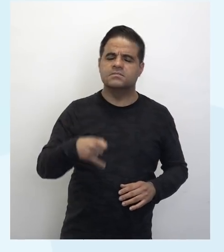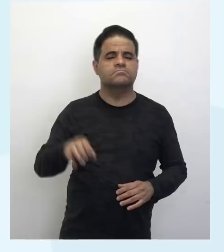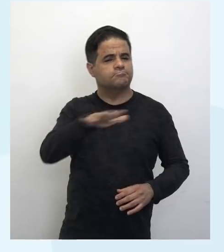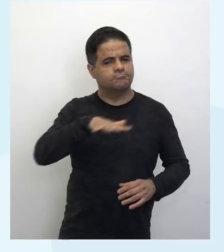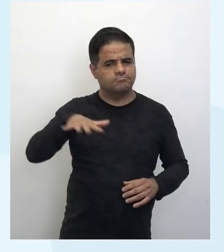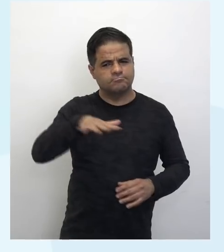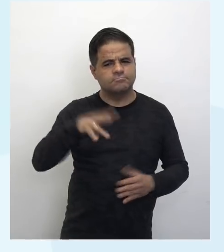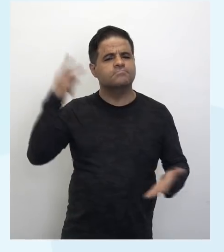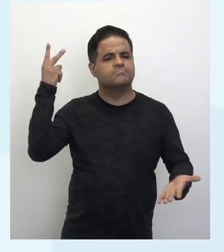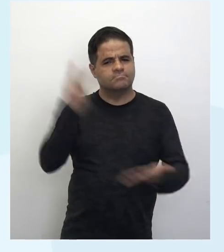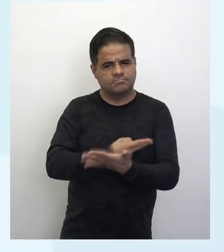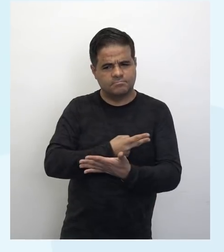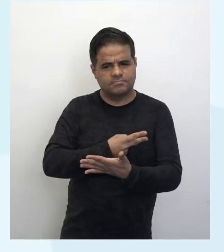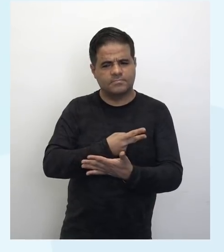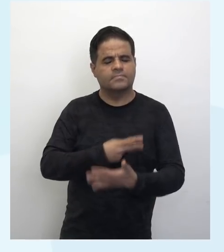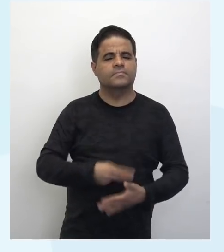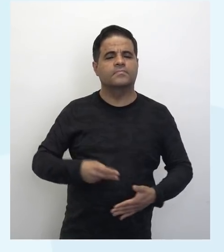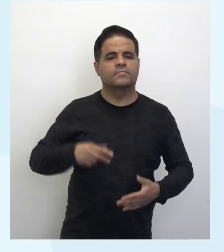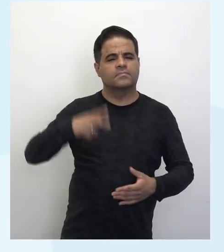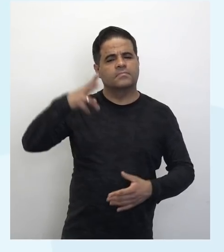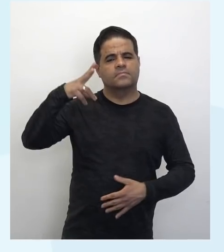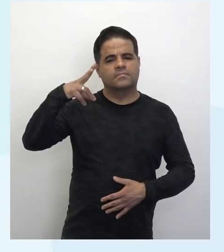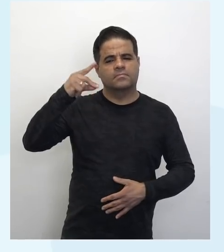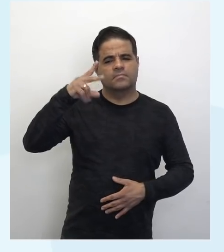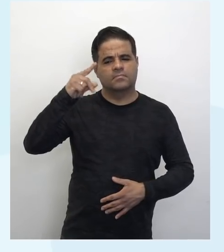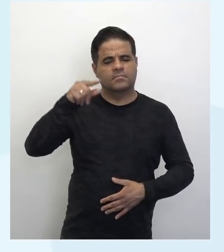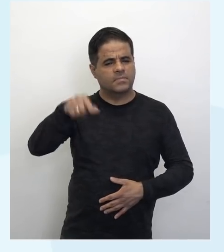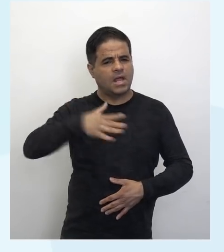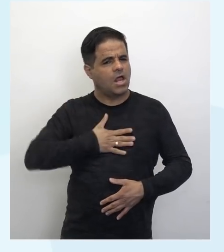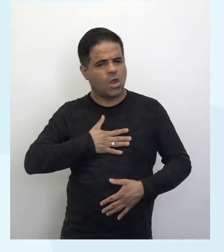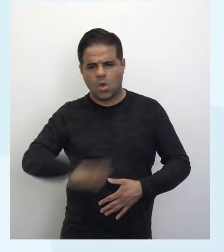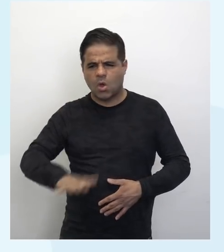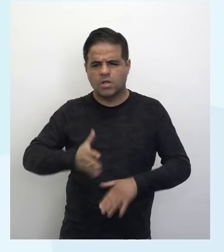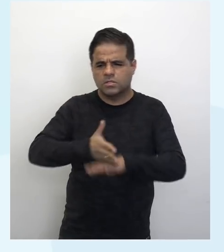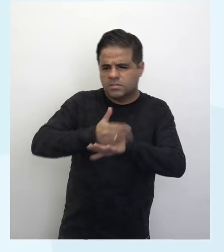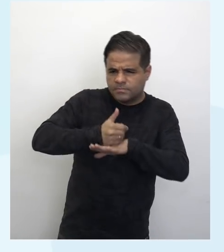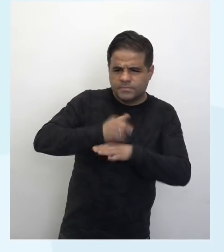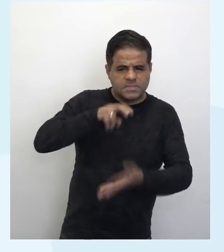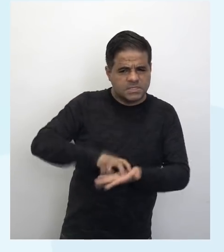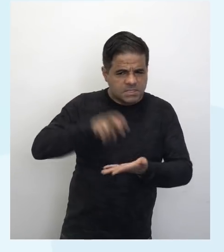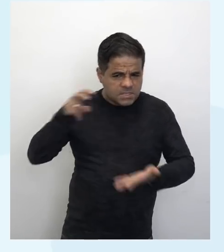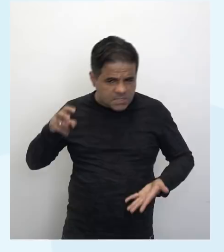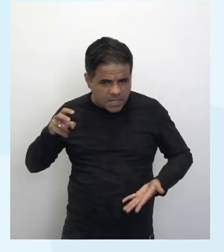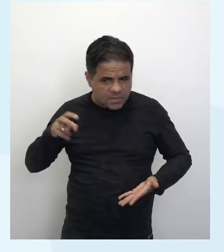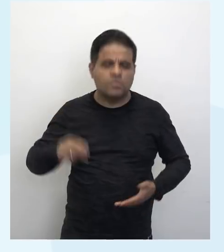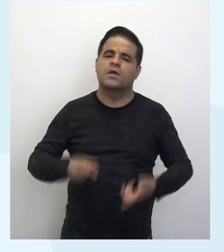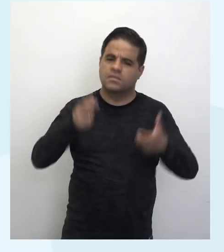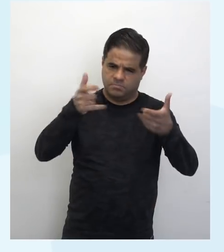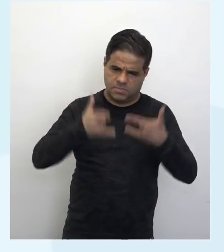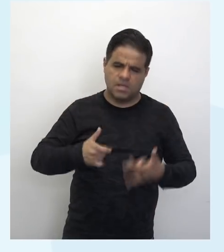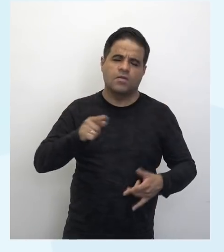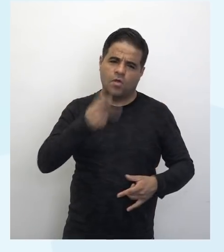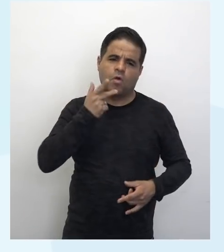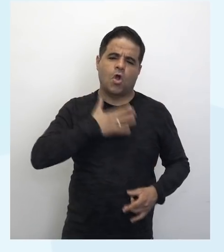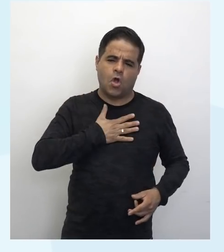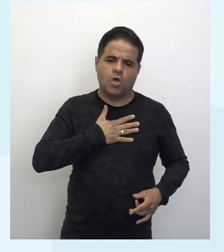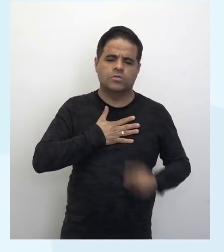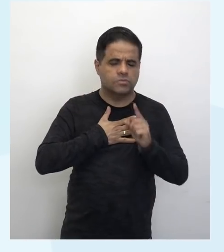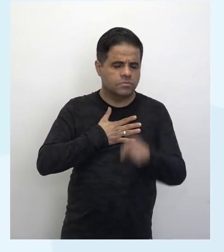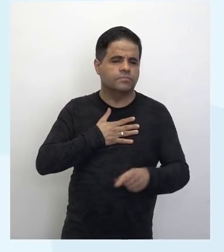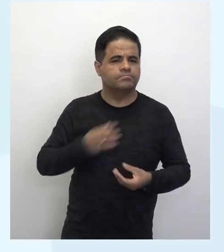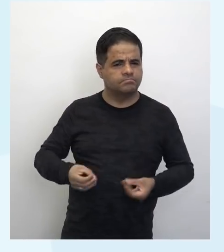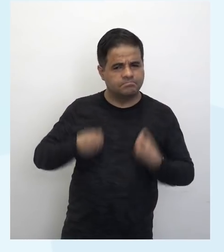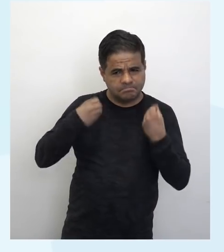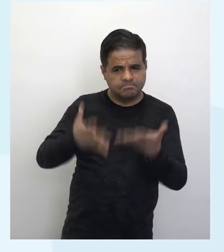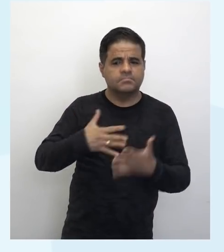aqui está errada. Então, vamos para a segunda. Ela não gosta de acordar cedo? Aqui está dizendo que eu gosto. Né? Tá dando uma afirmativa.